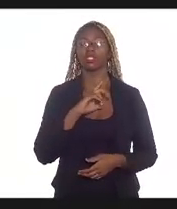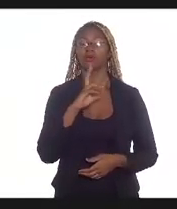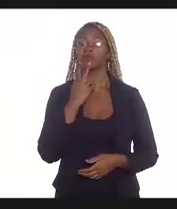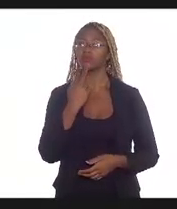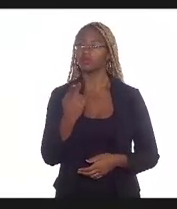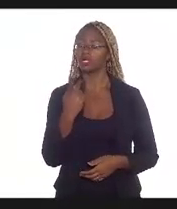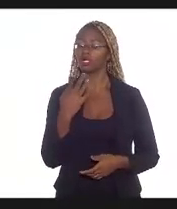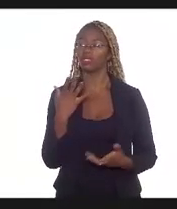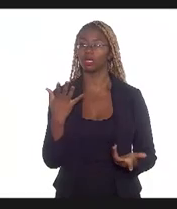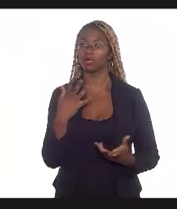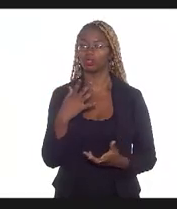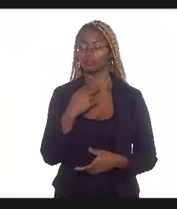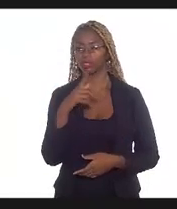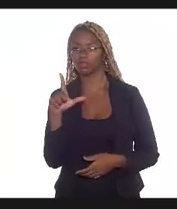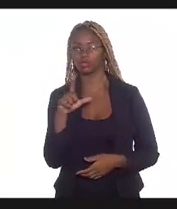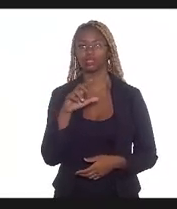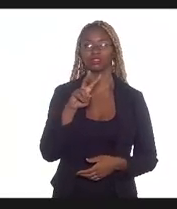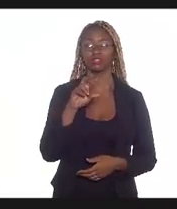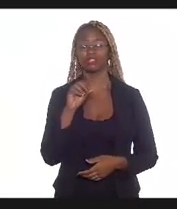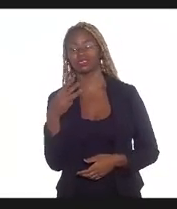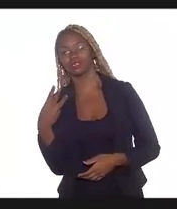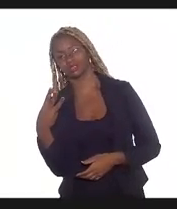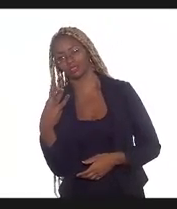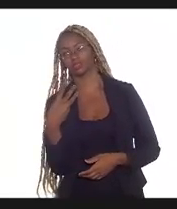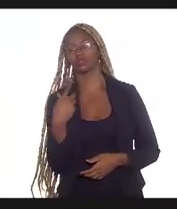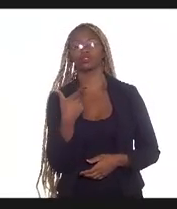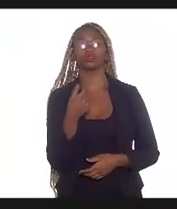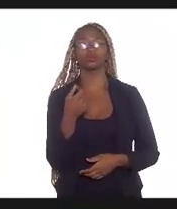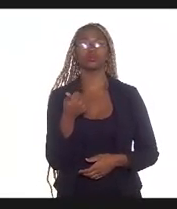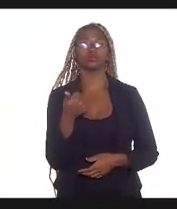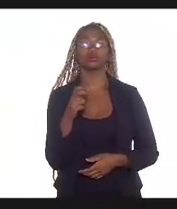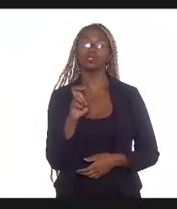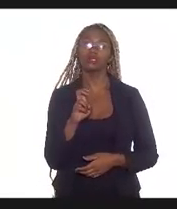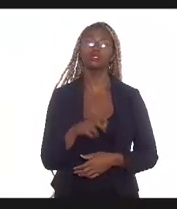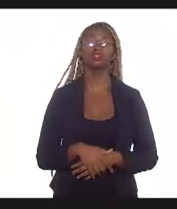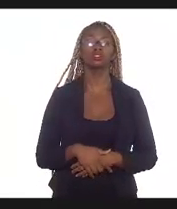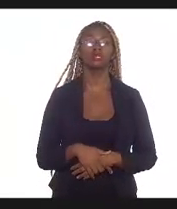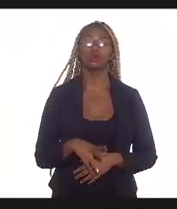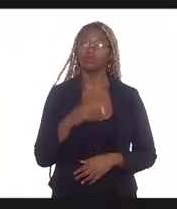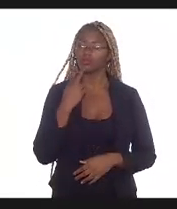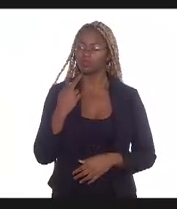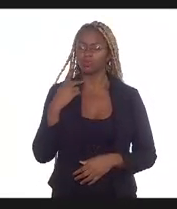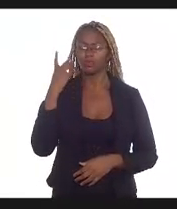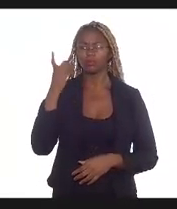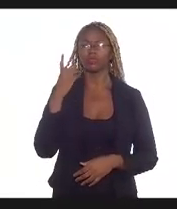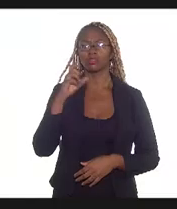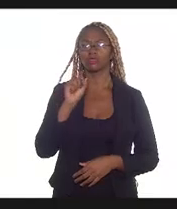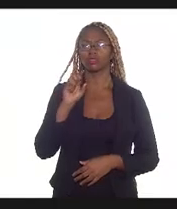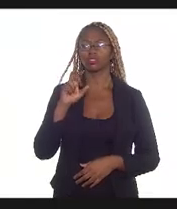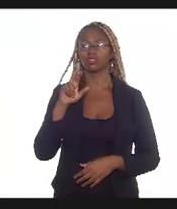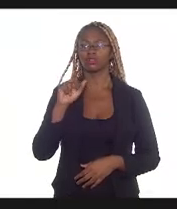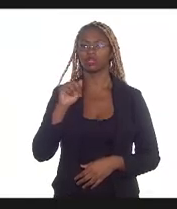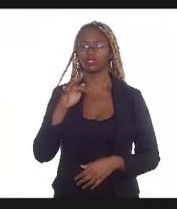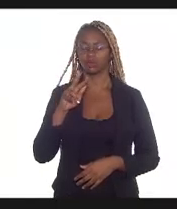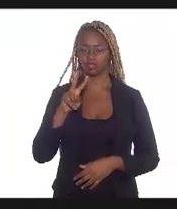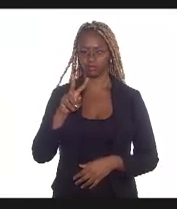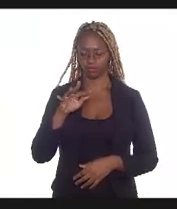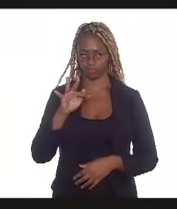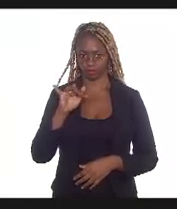Projeto de lei número 503, 2015, autoria do deputado Flávio Serafini. O parecer é pela prejudicabilidade pela